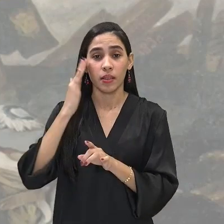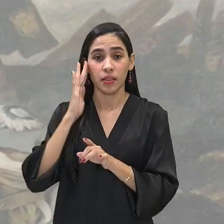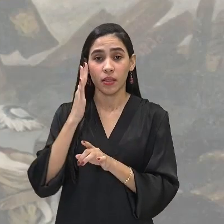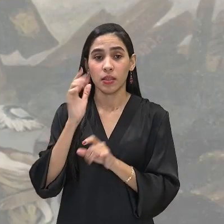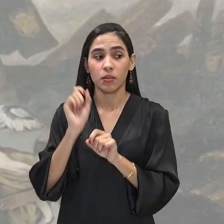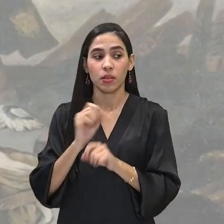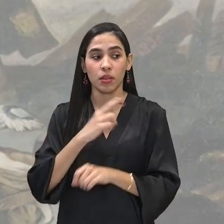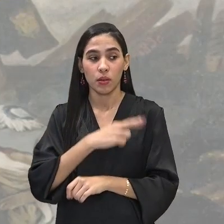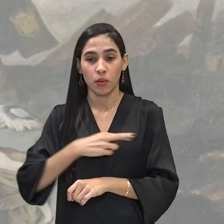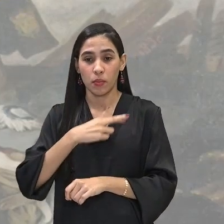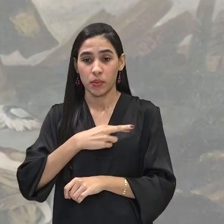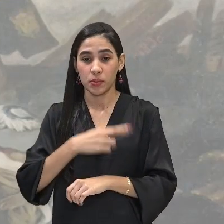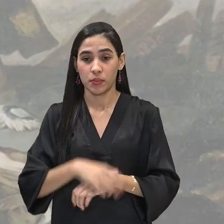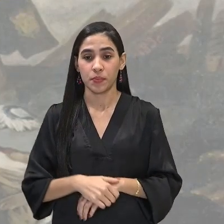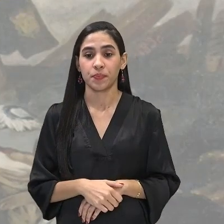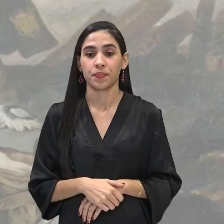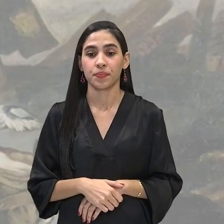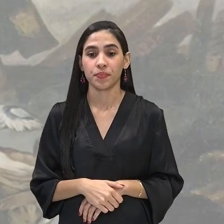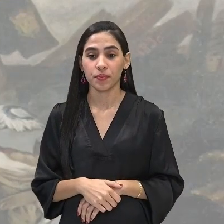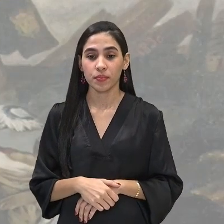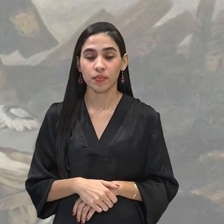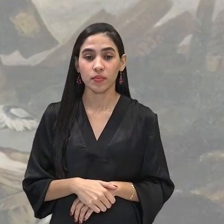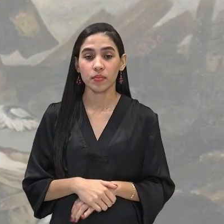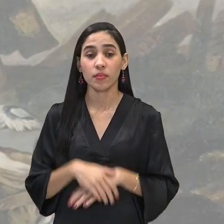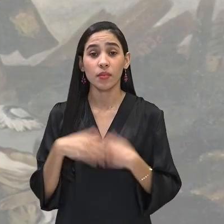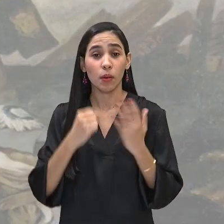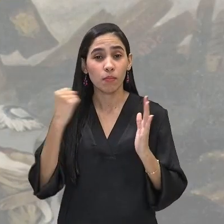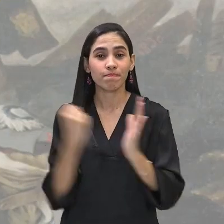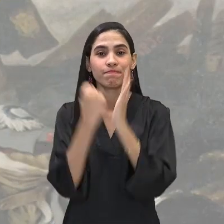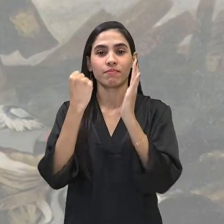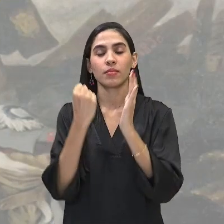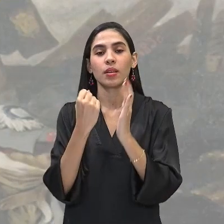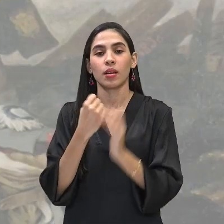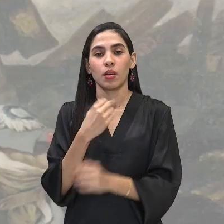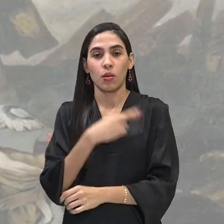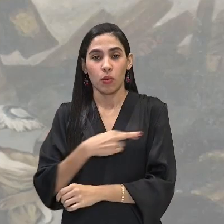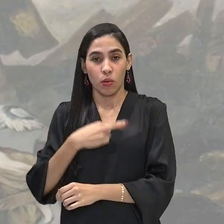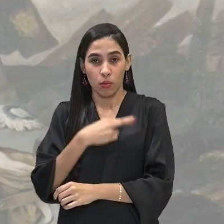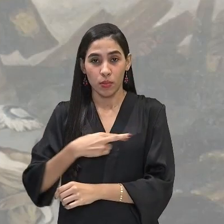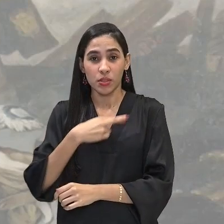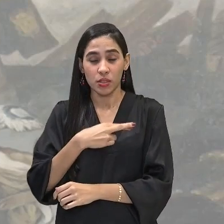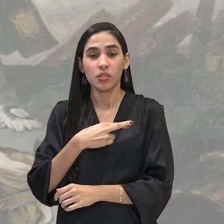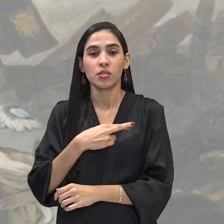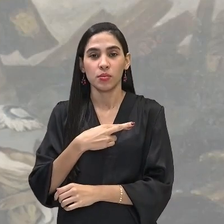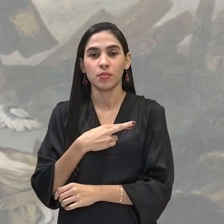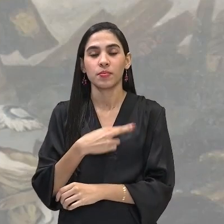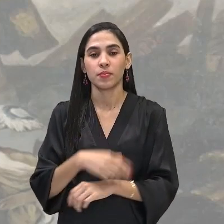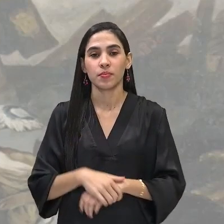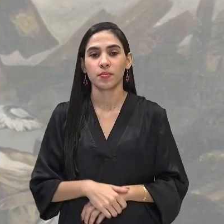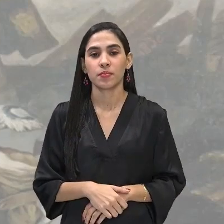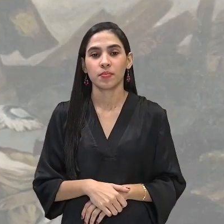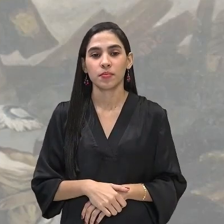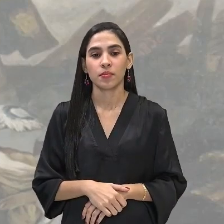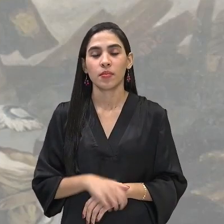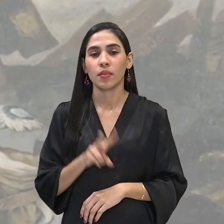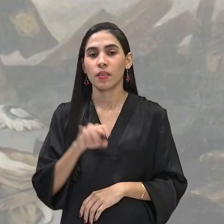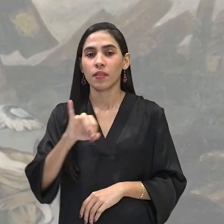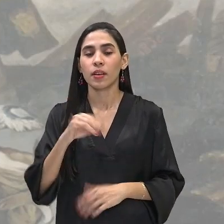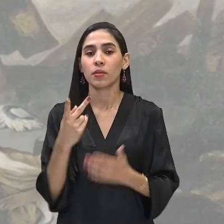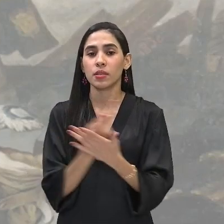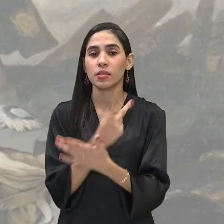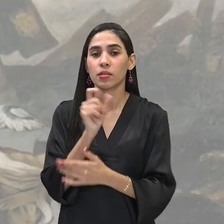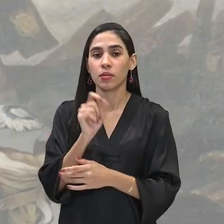o romantismo, o seu ápice, O ápice do romantismo, o ponto alto do romantismo vai